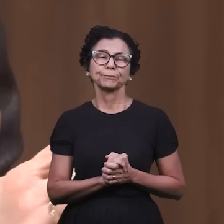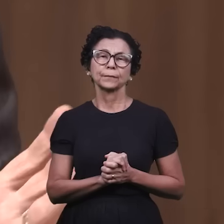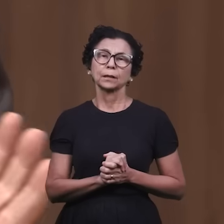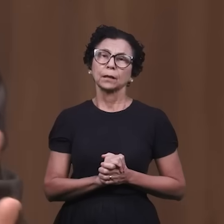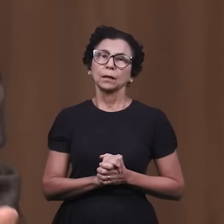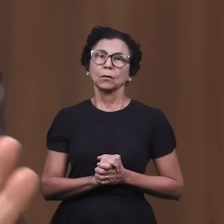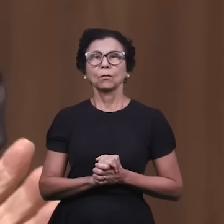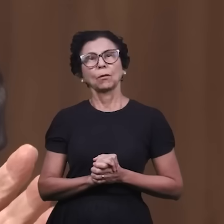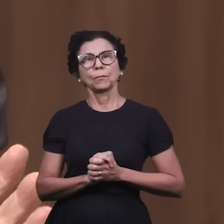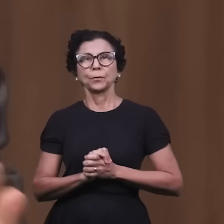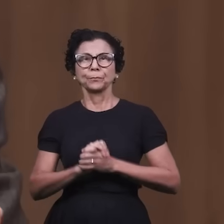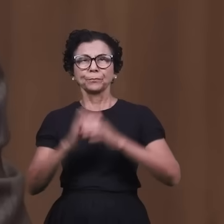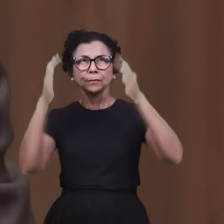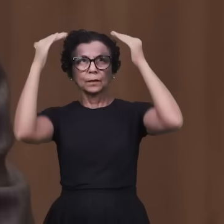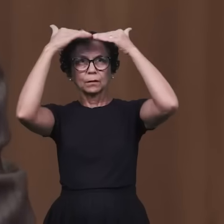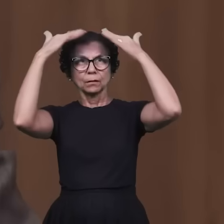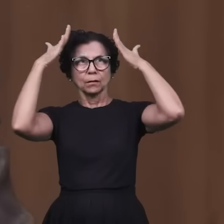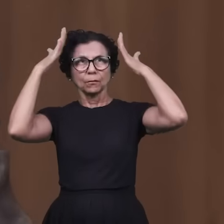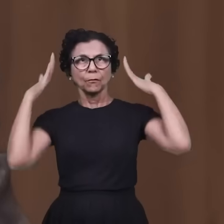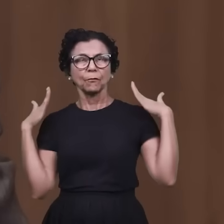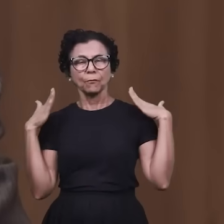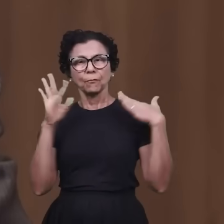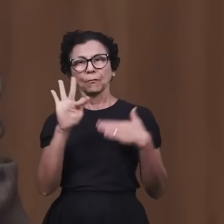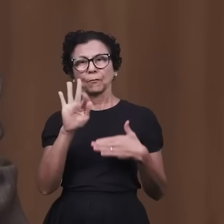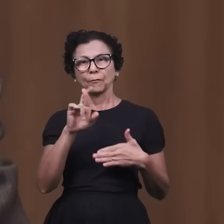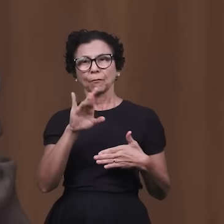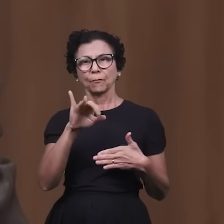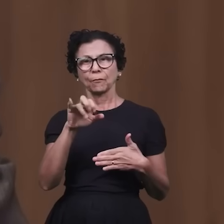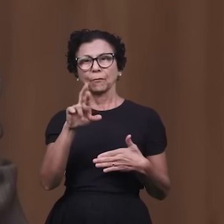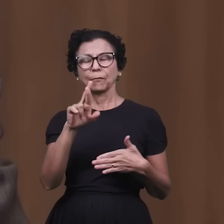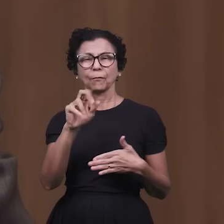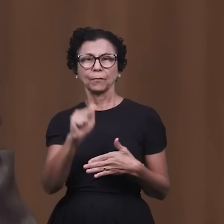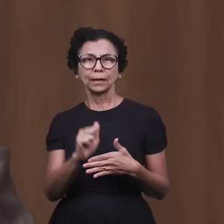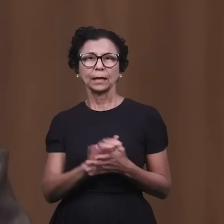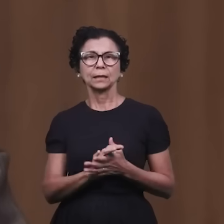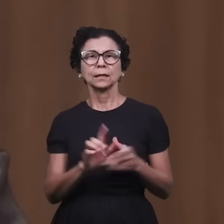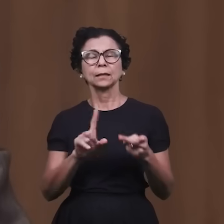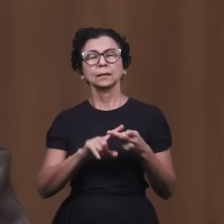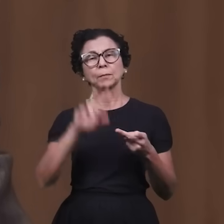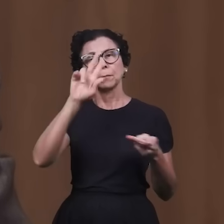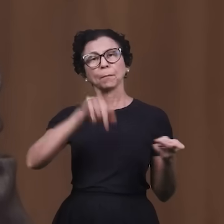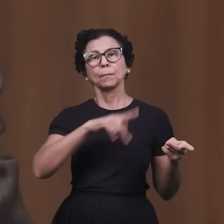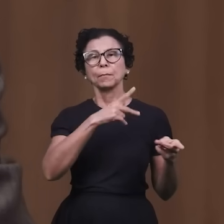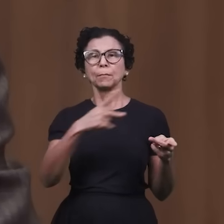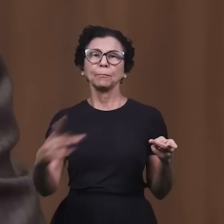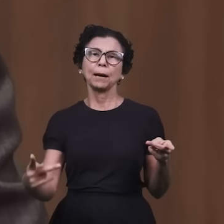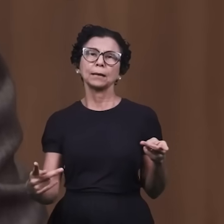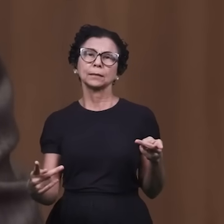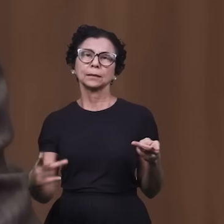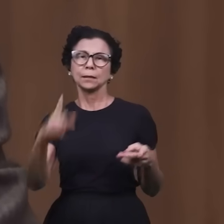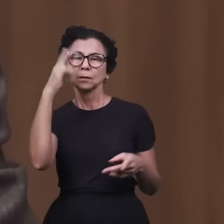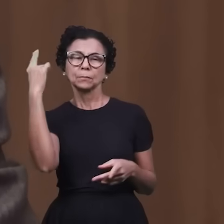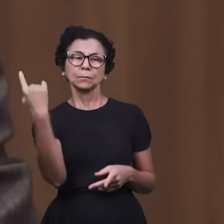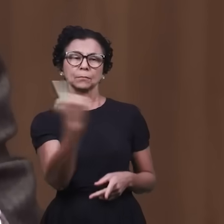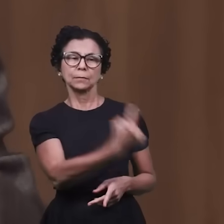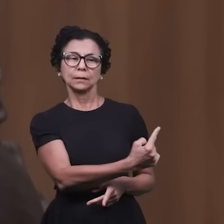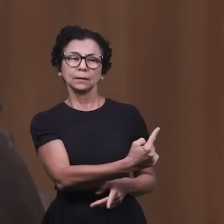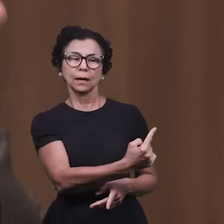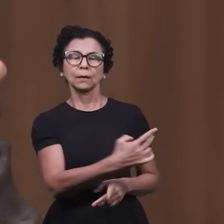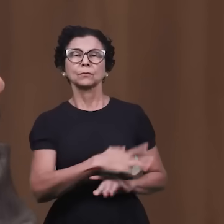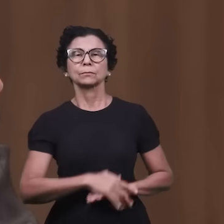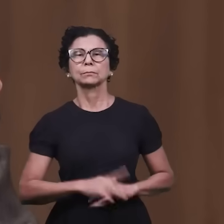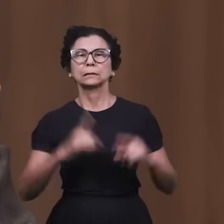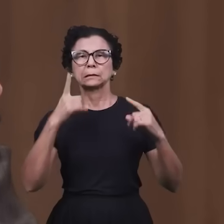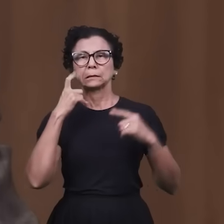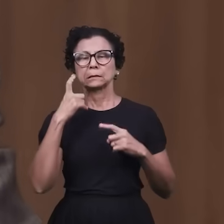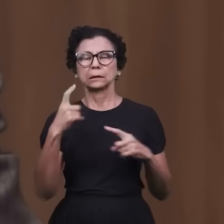junto ao governo central de Roma. Então, esse é um aspecto também que é importante dentro do caráter histórico que estava preparando o mundo para mais